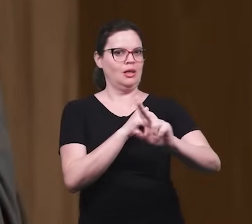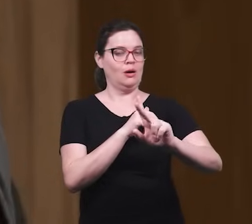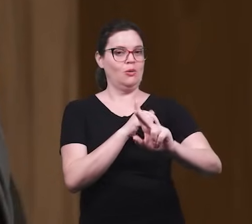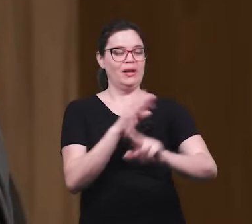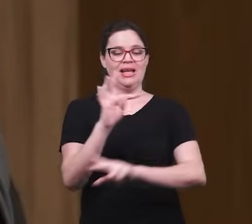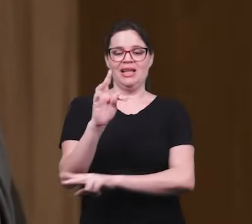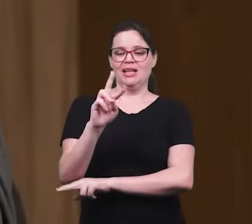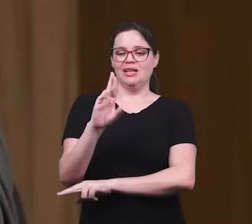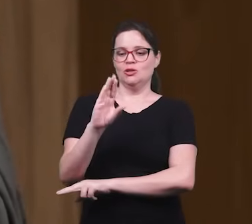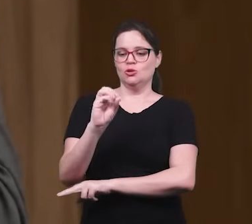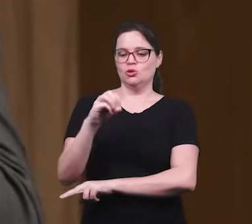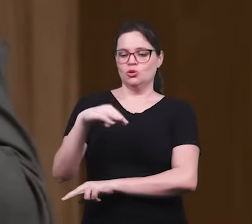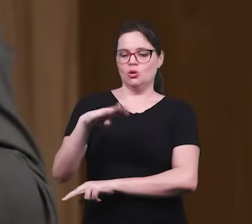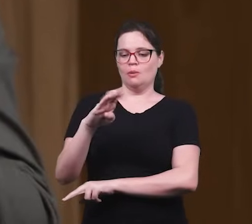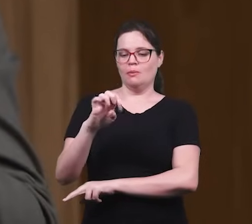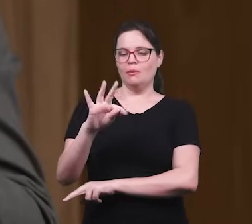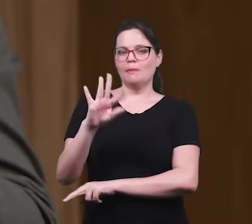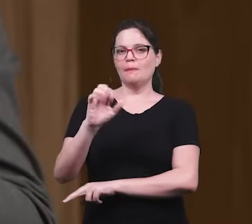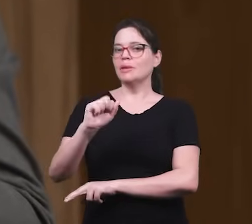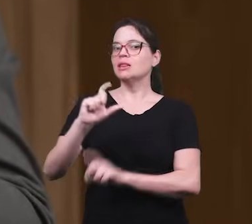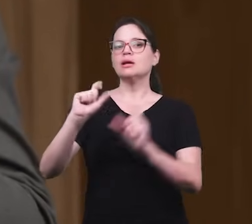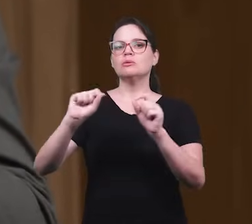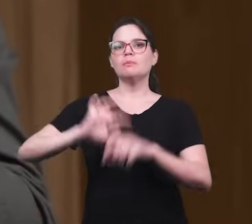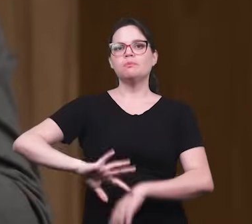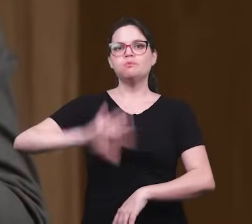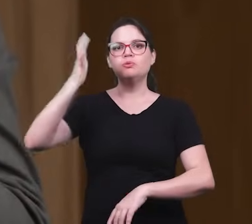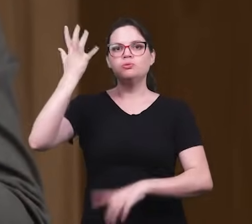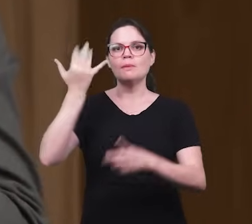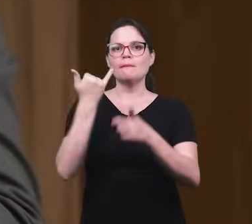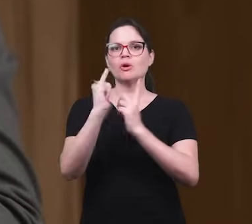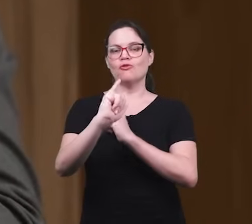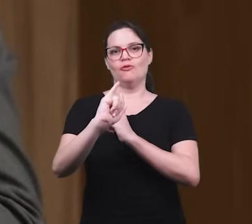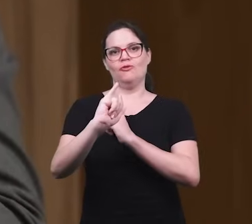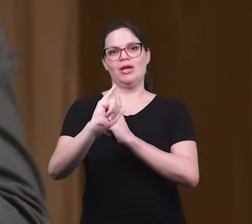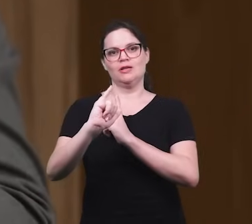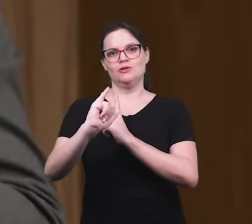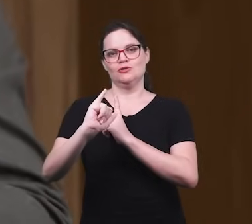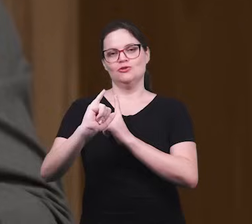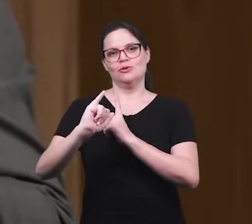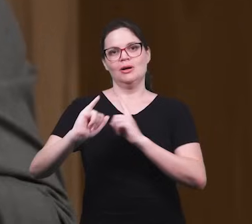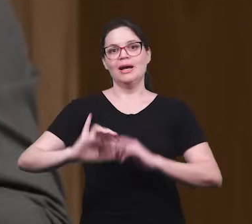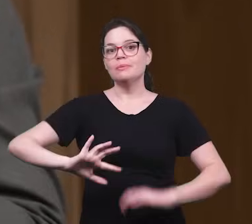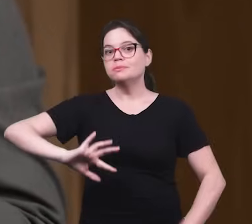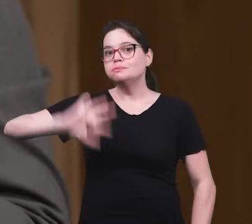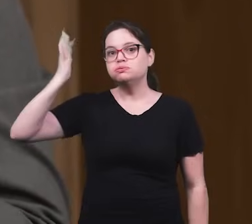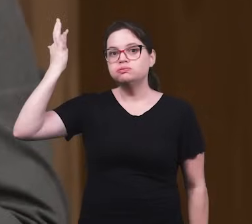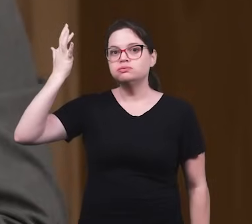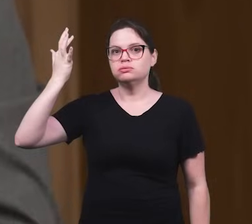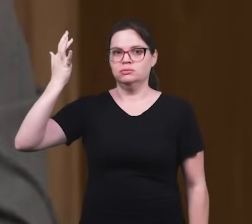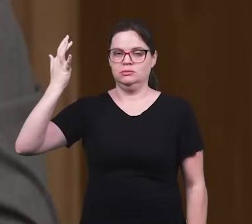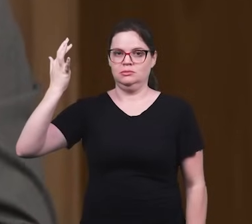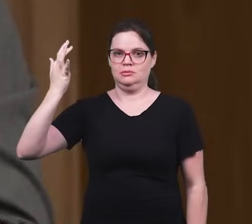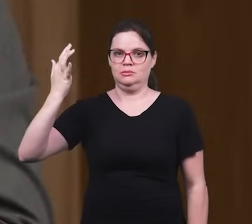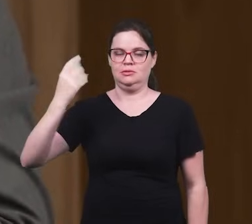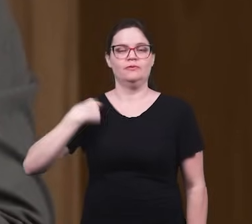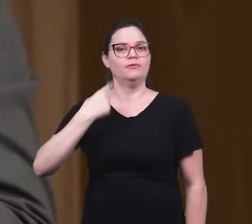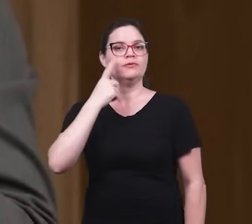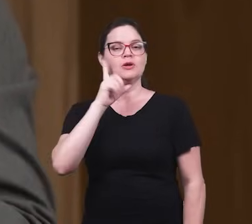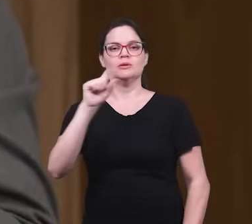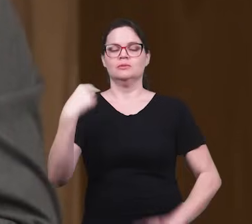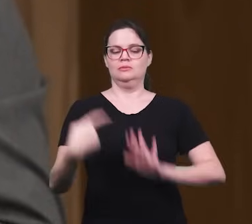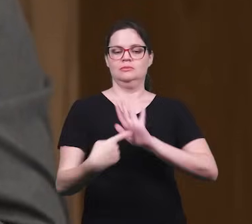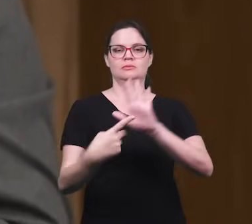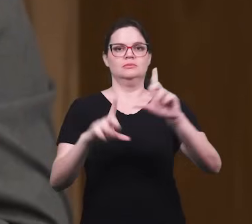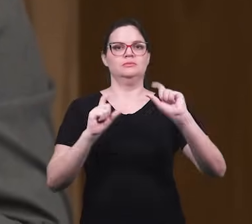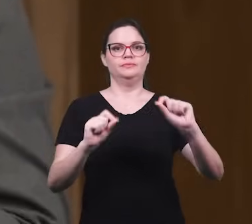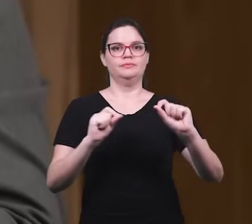gente fala do som da trombeta, do tocar da trombeta, é algo profético, espiritual. O que nós estamos vendo aqui mostrando, e que a